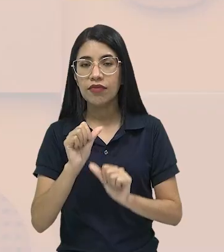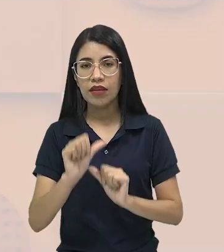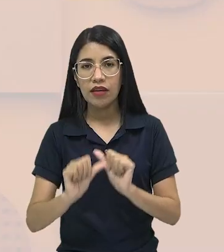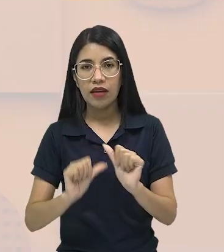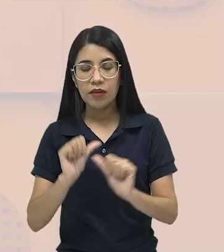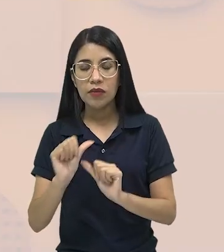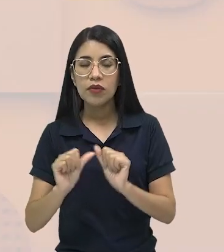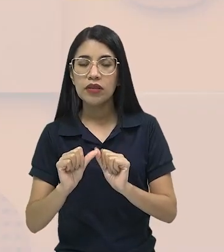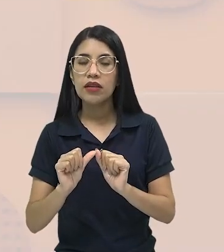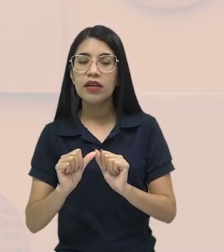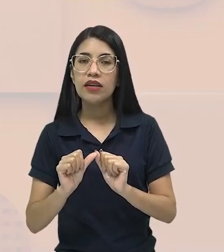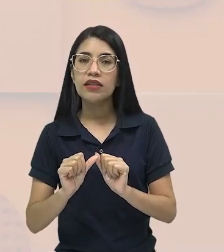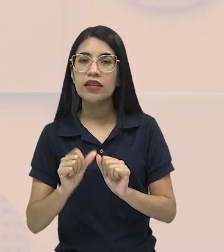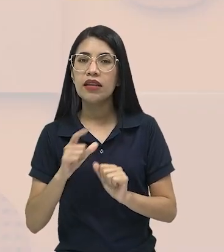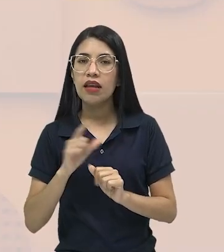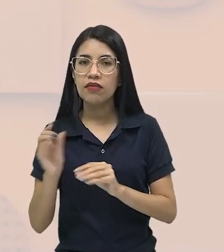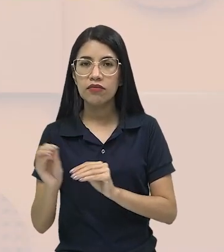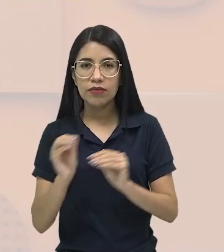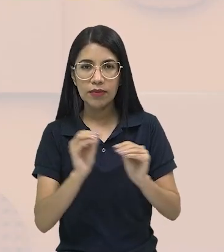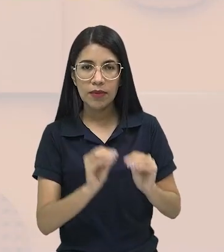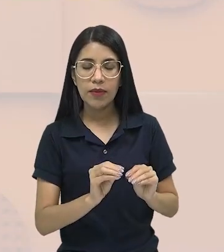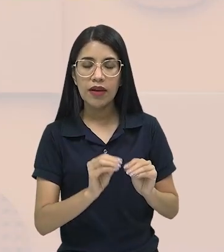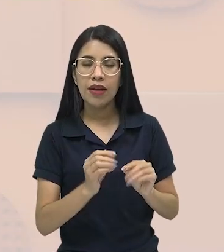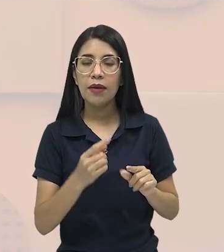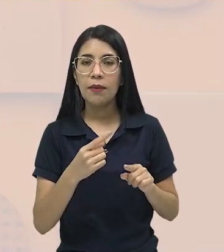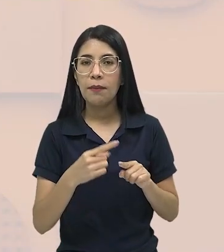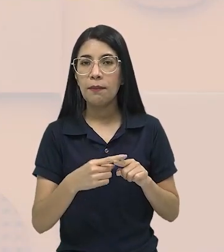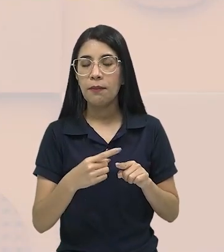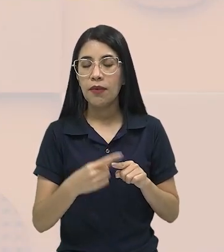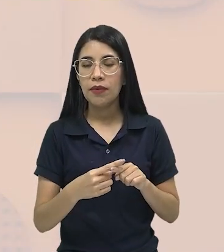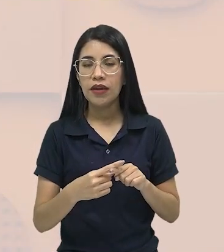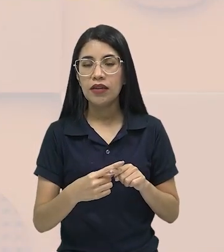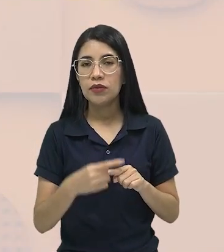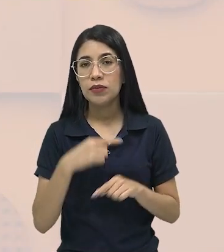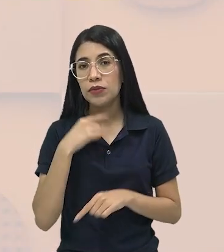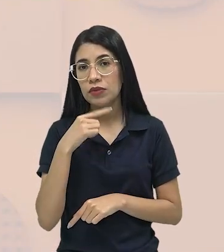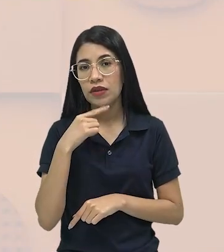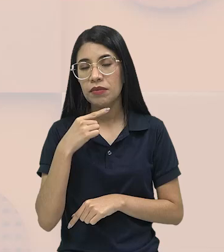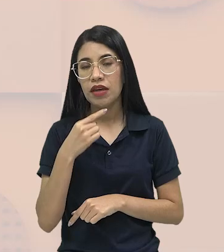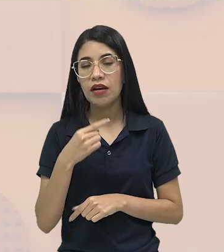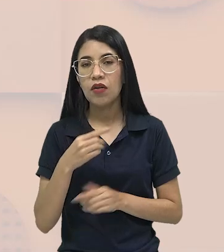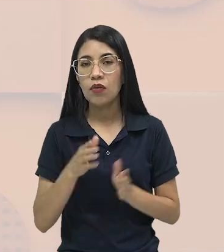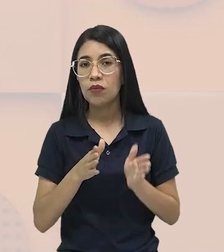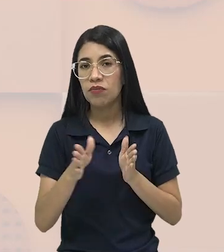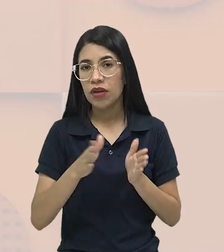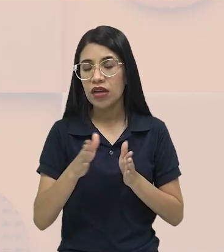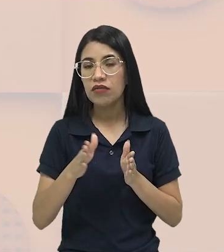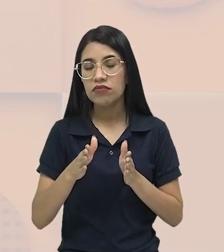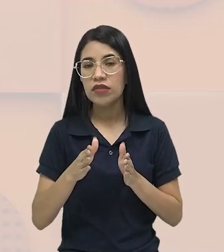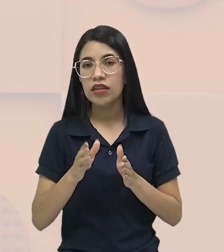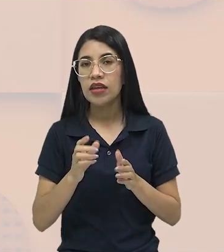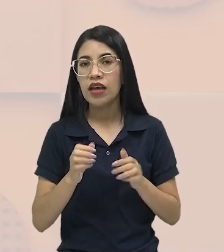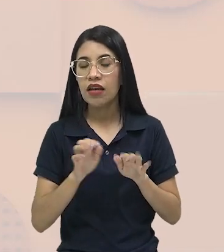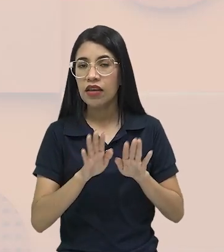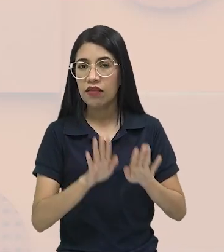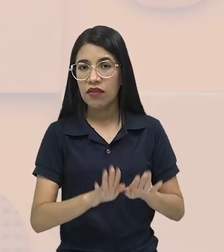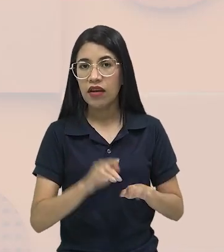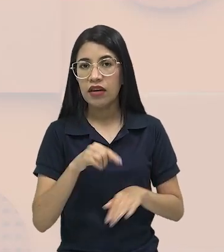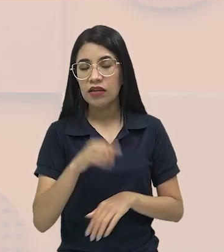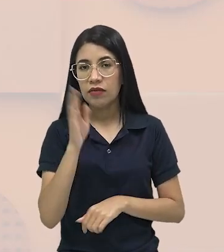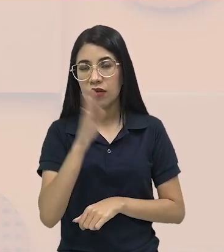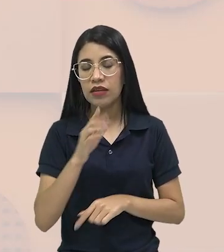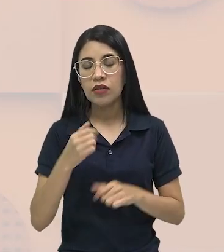mudanças são mudanças que são vindas, mas muito porque ele não sabia quanto tempo ficaria, né? Então, ele precisava trazer ali